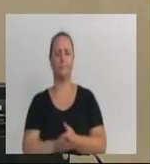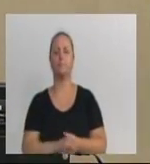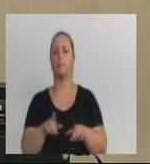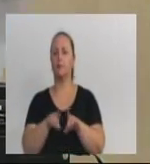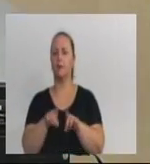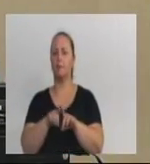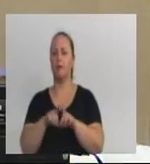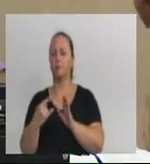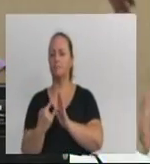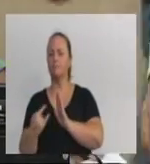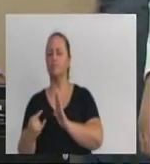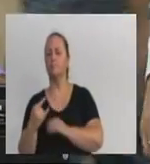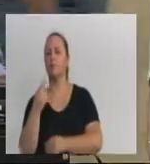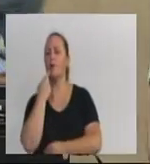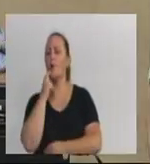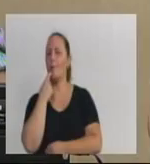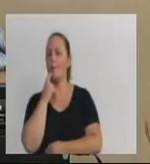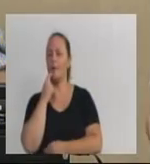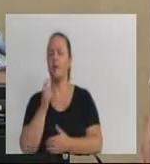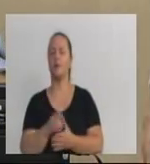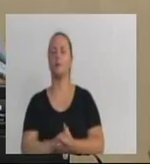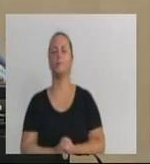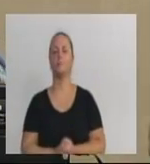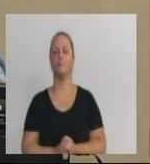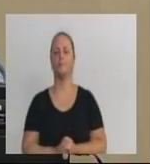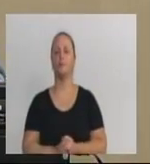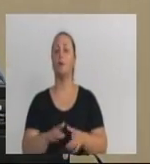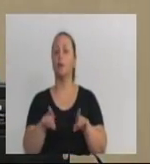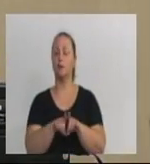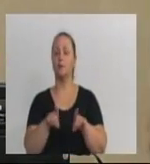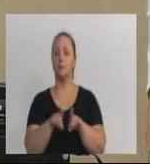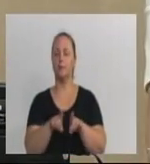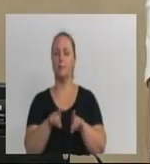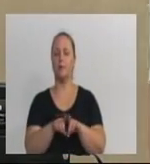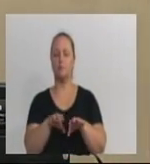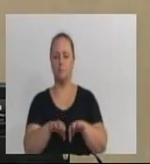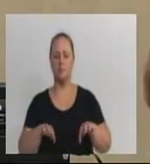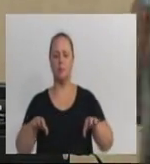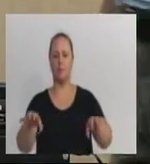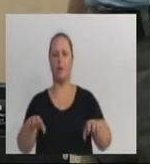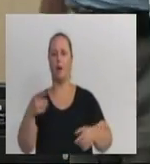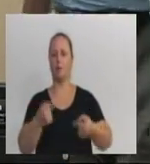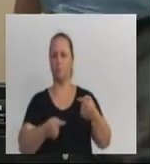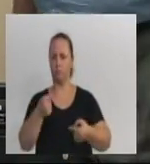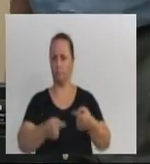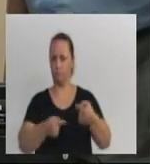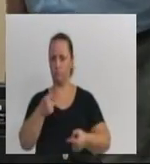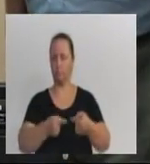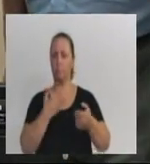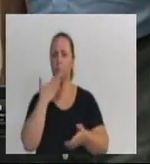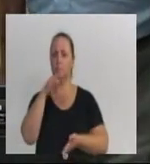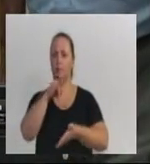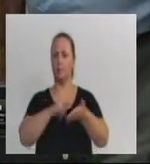Robinho. Ainda temos, além desse, para discussão em separado, o requerimento 108 às